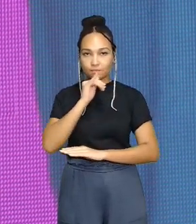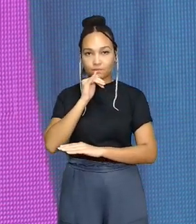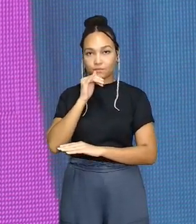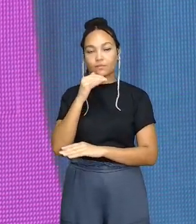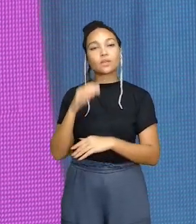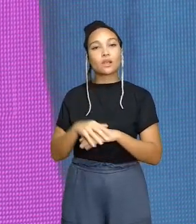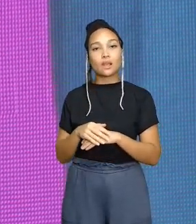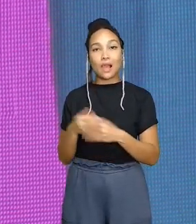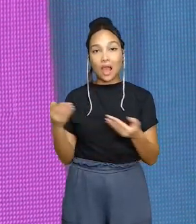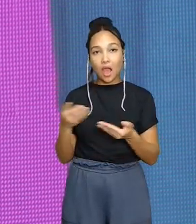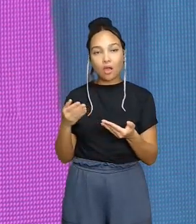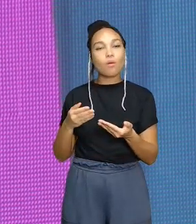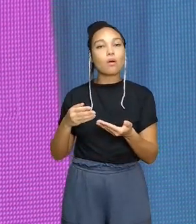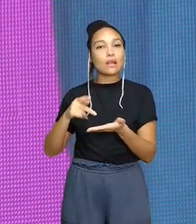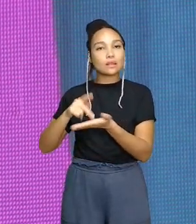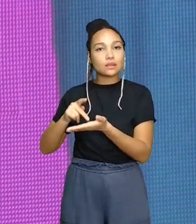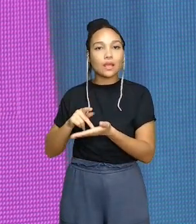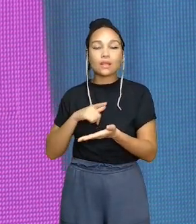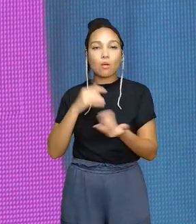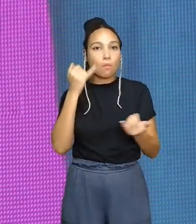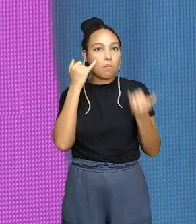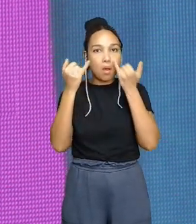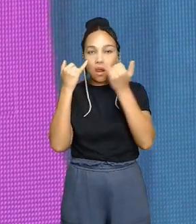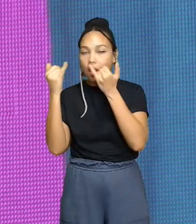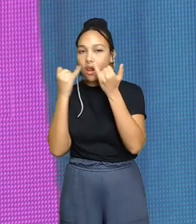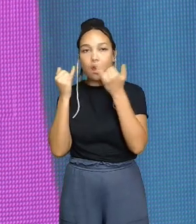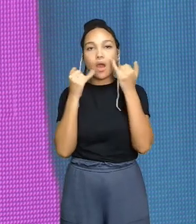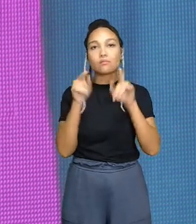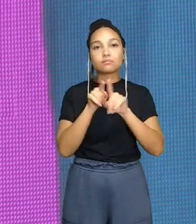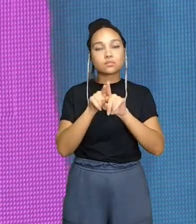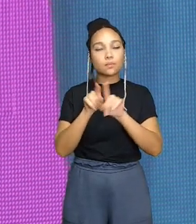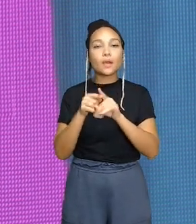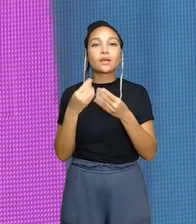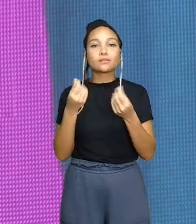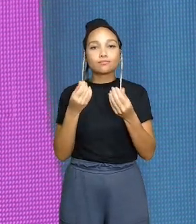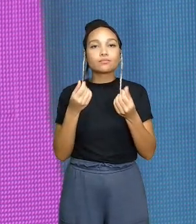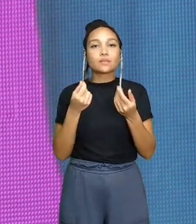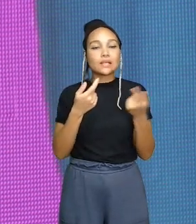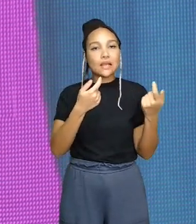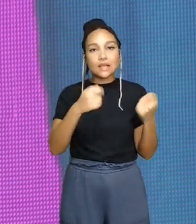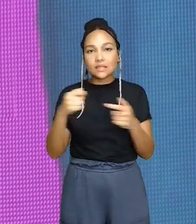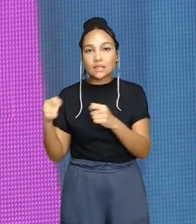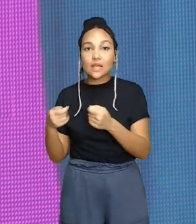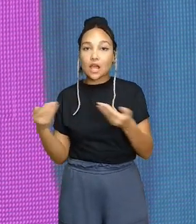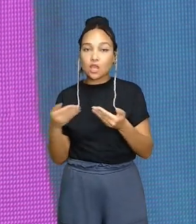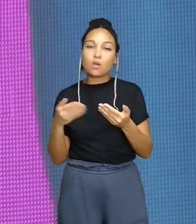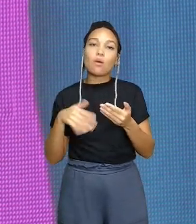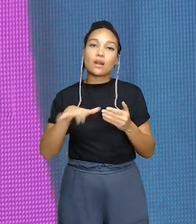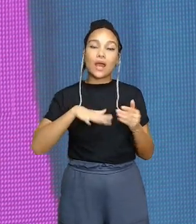cheia de informações e dessas tendências no mundo do trabalho,